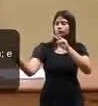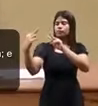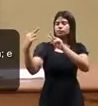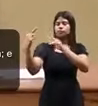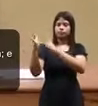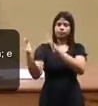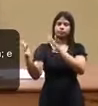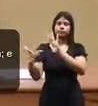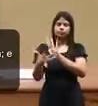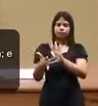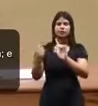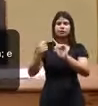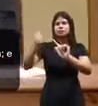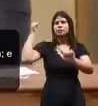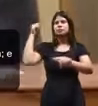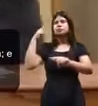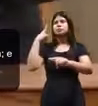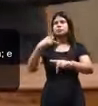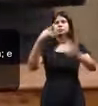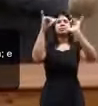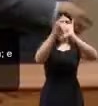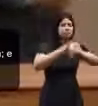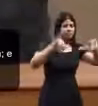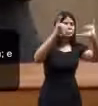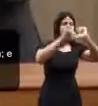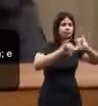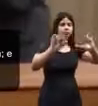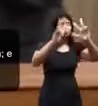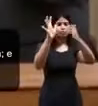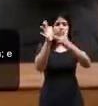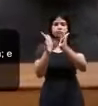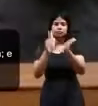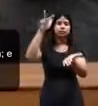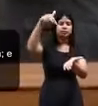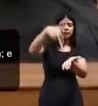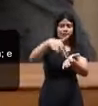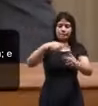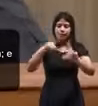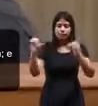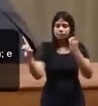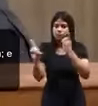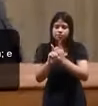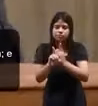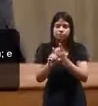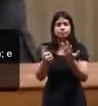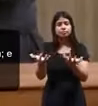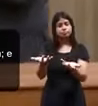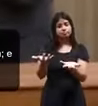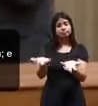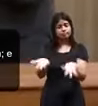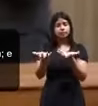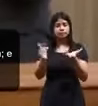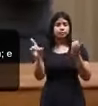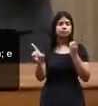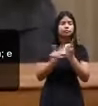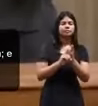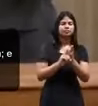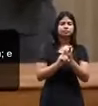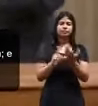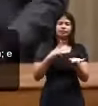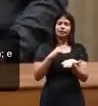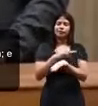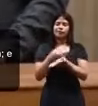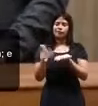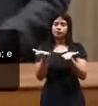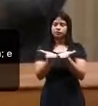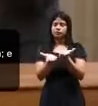pregaram, anunciaram, falando da minha vinda, mas não me viram, queriam me ver. Irmão, tem tanto crente que vem